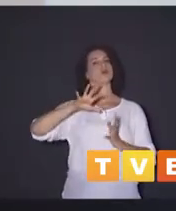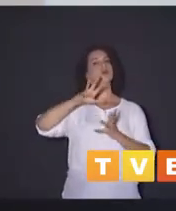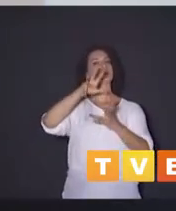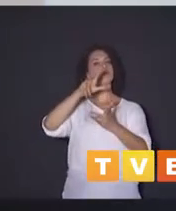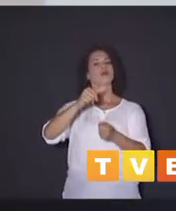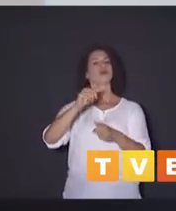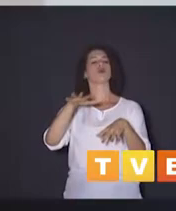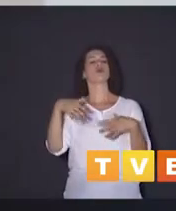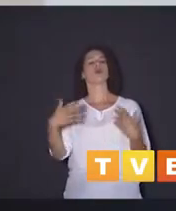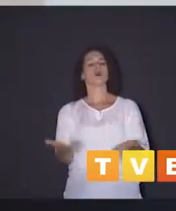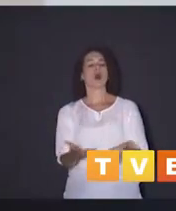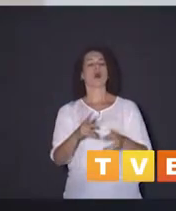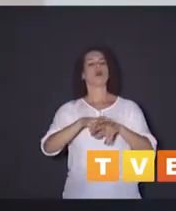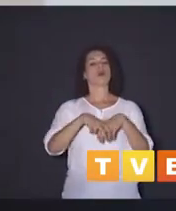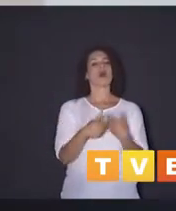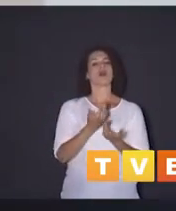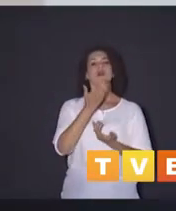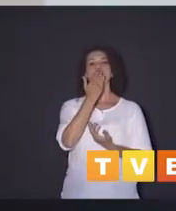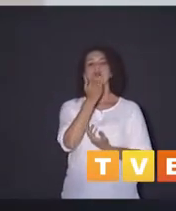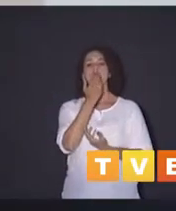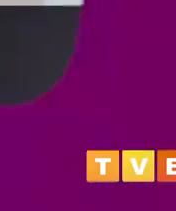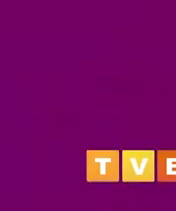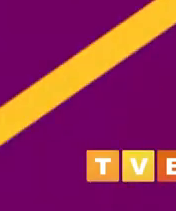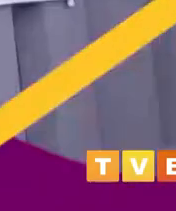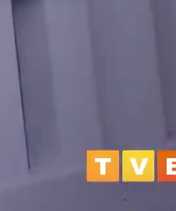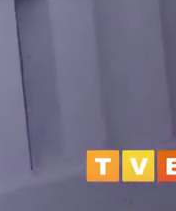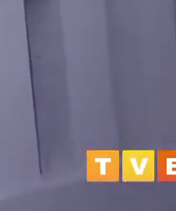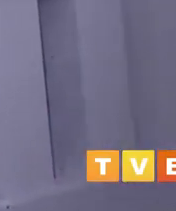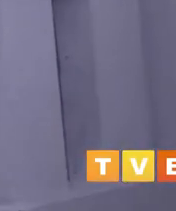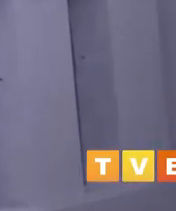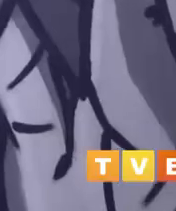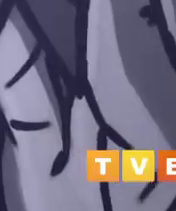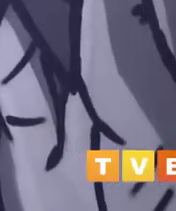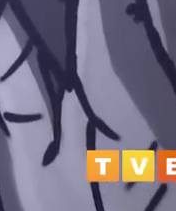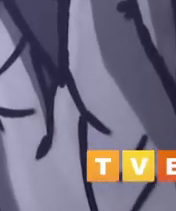determinado pela alimentação é que se deseja